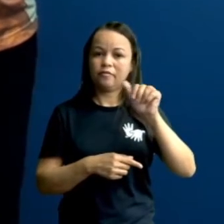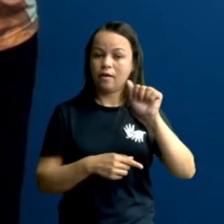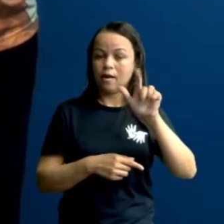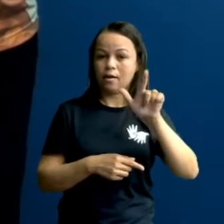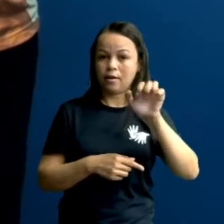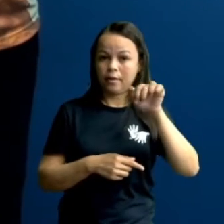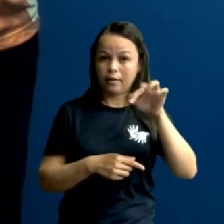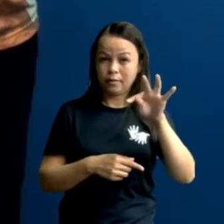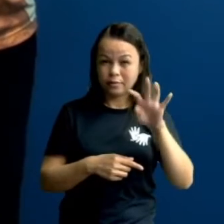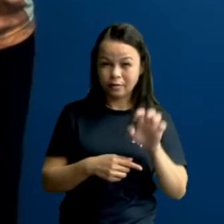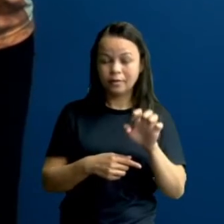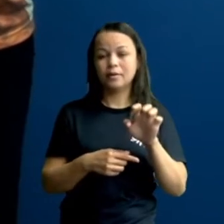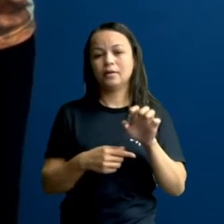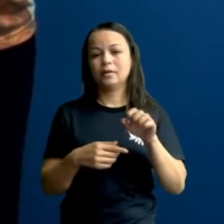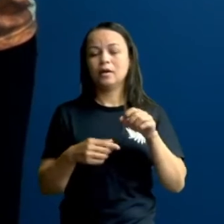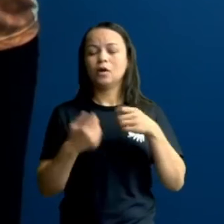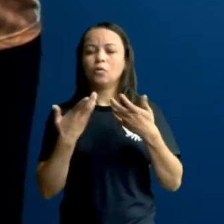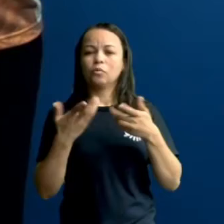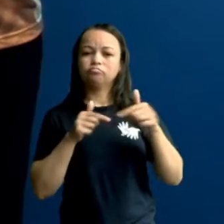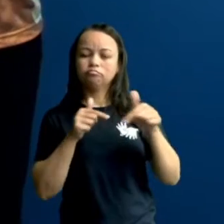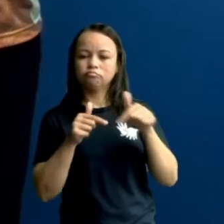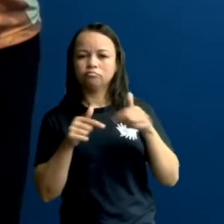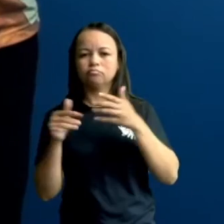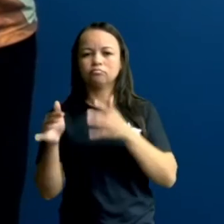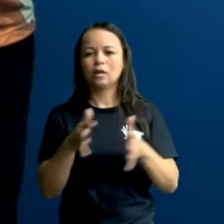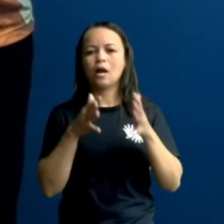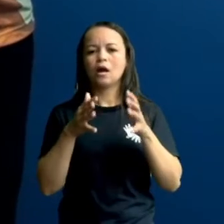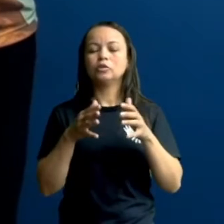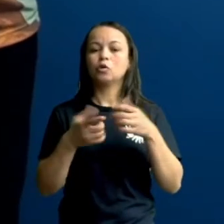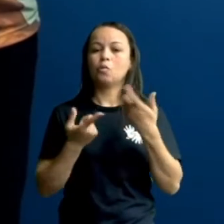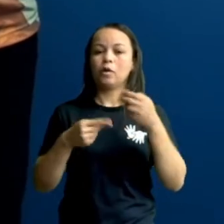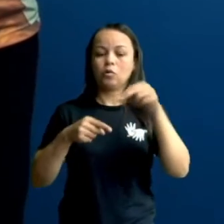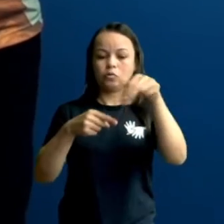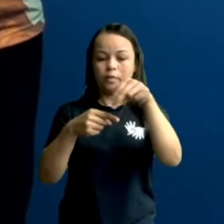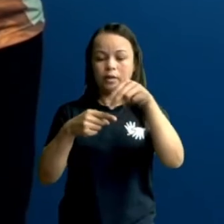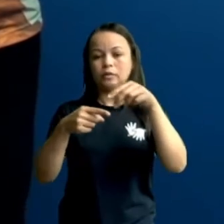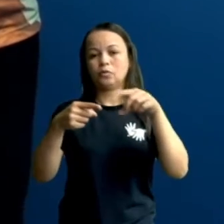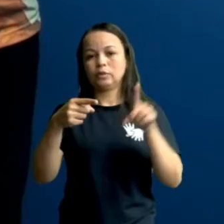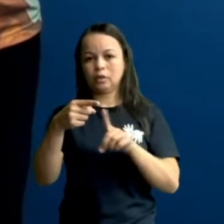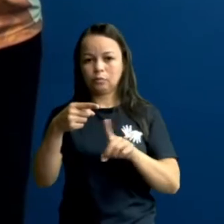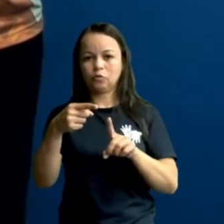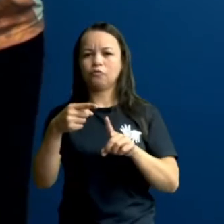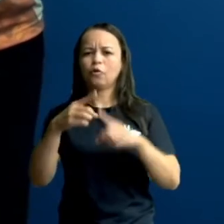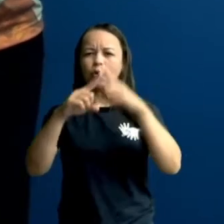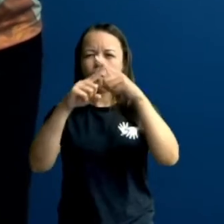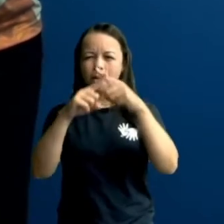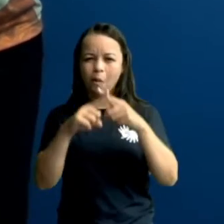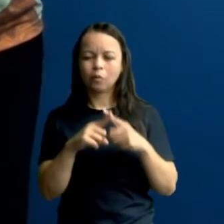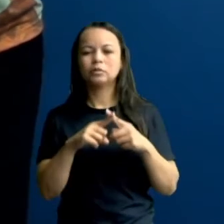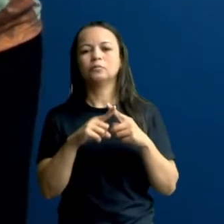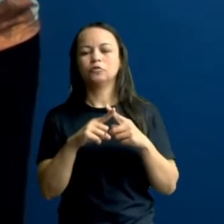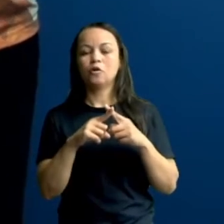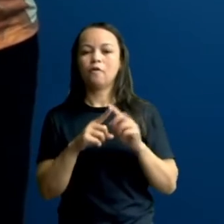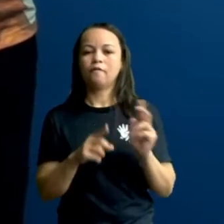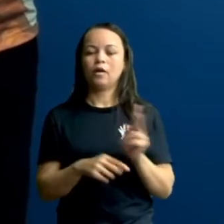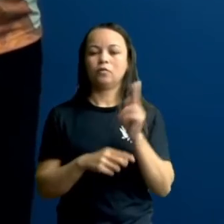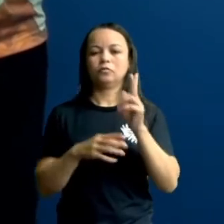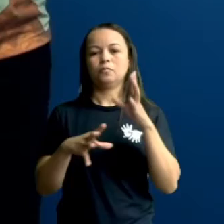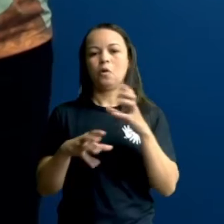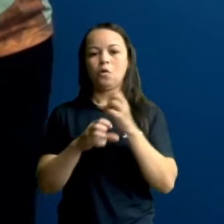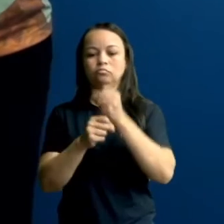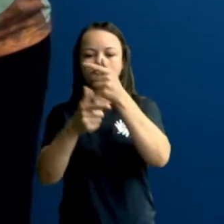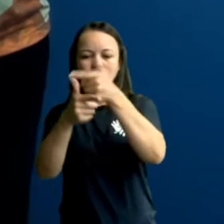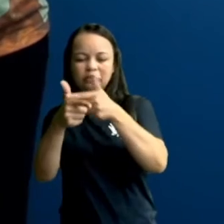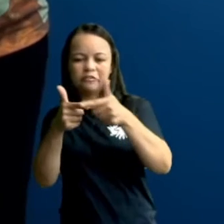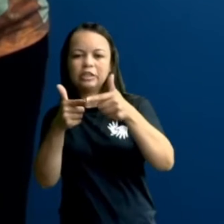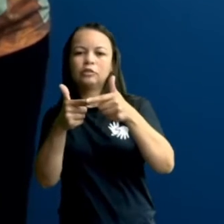eu estou trabalhando. Se o meu numerador e o meu denominador forem múltiplos, né, valores que podem ser divididos